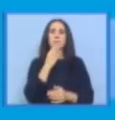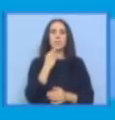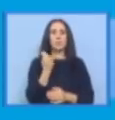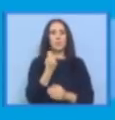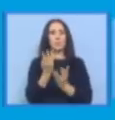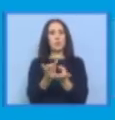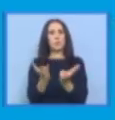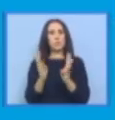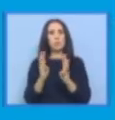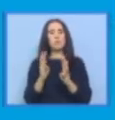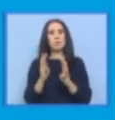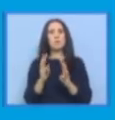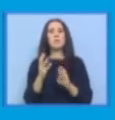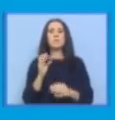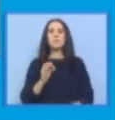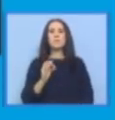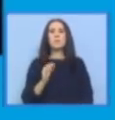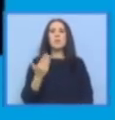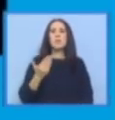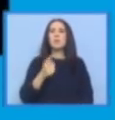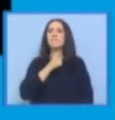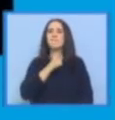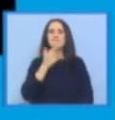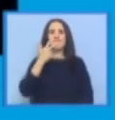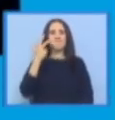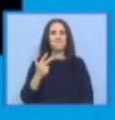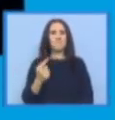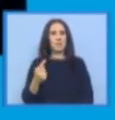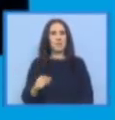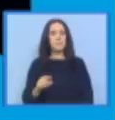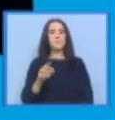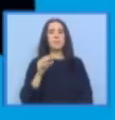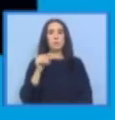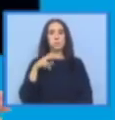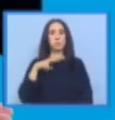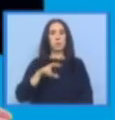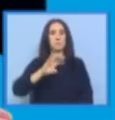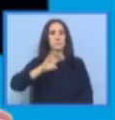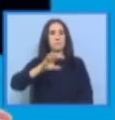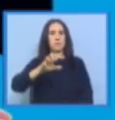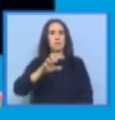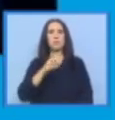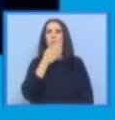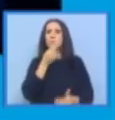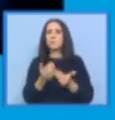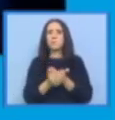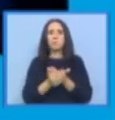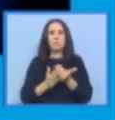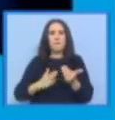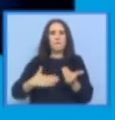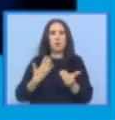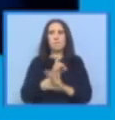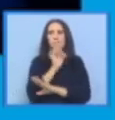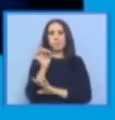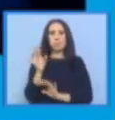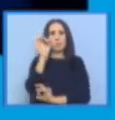juventude que aliena boa parte dos seus direitos. Em Portugal há um país ainda mais envelhecido do que na